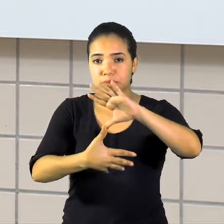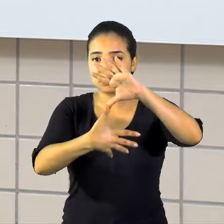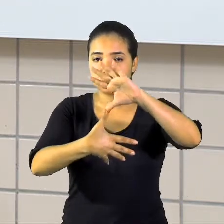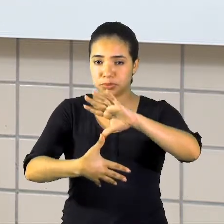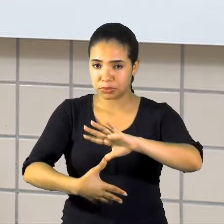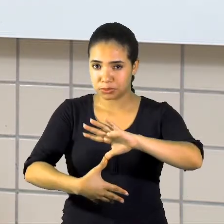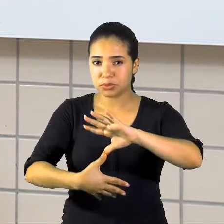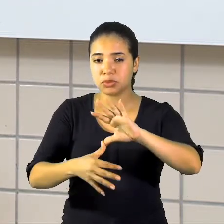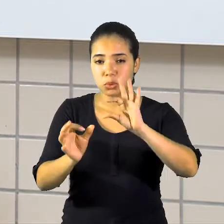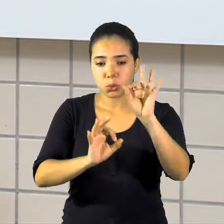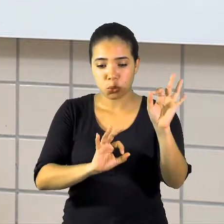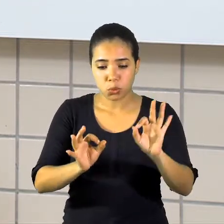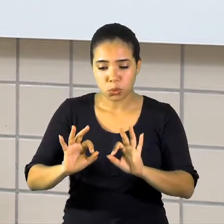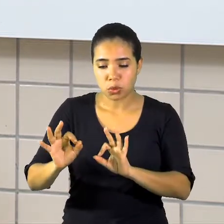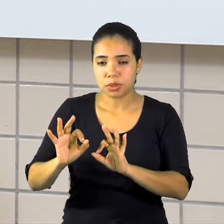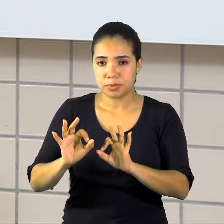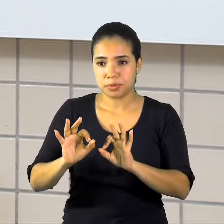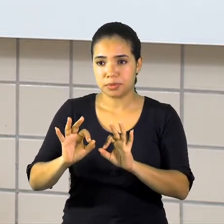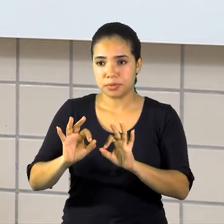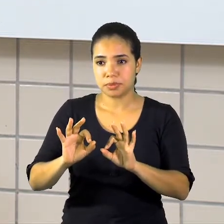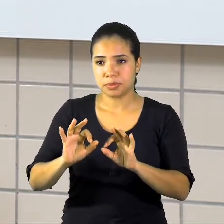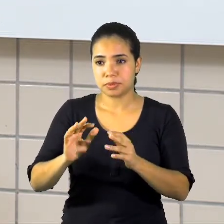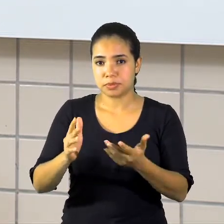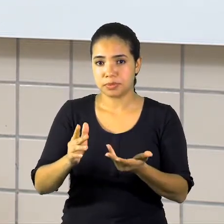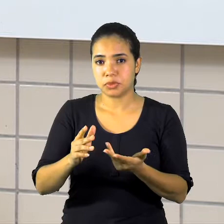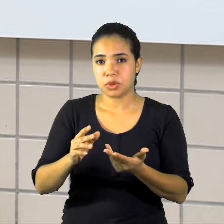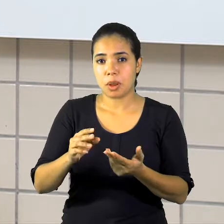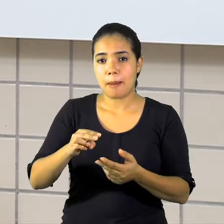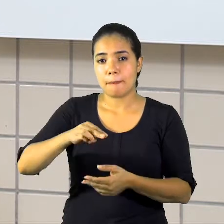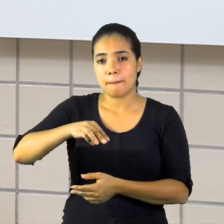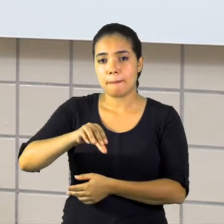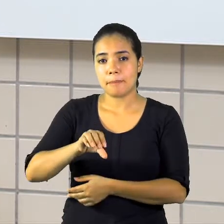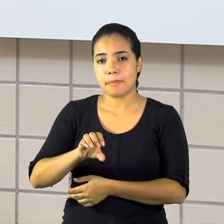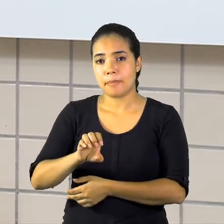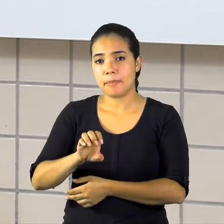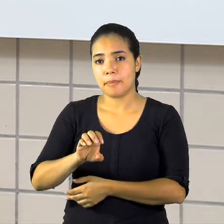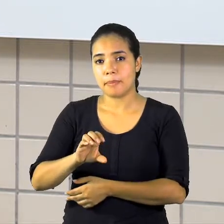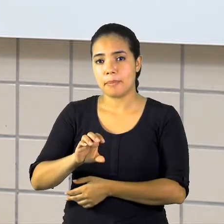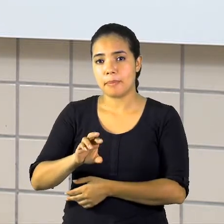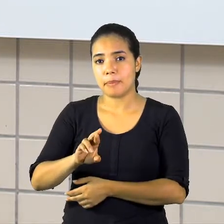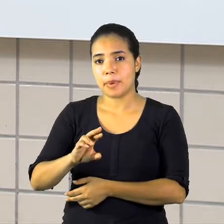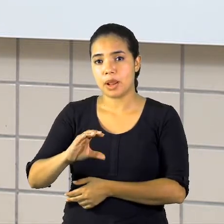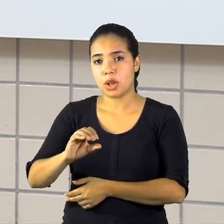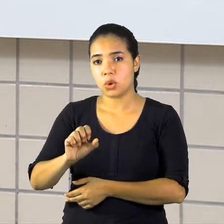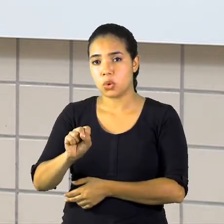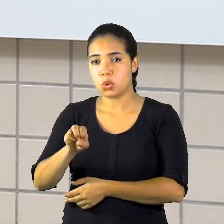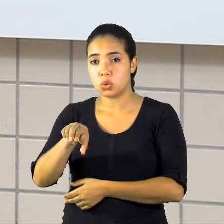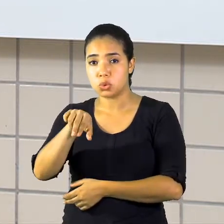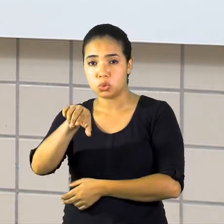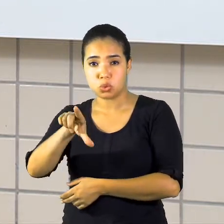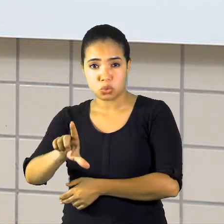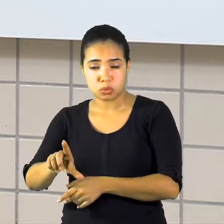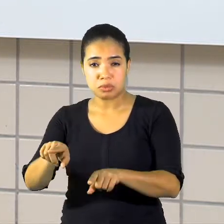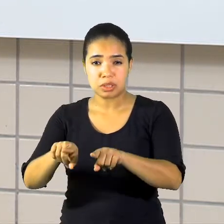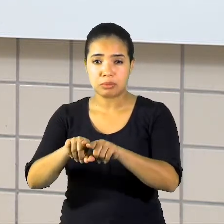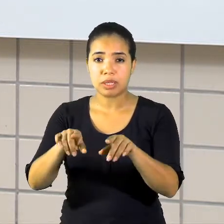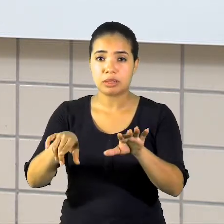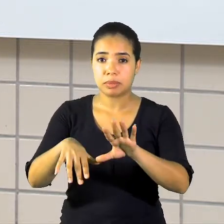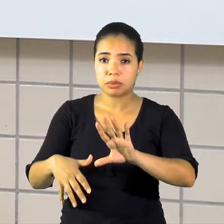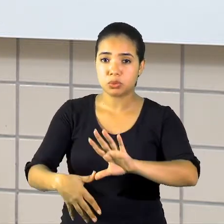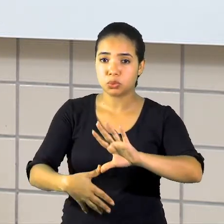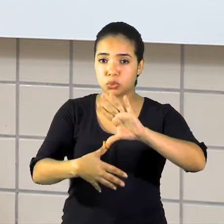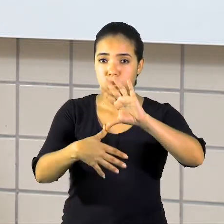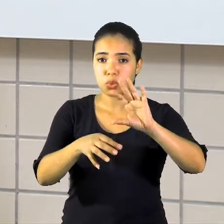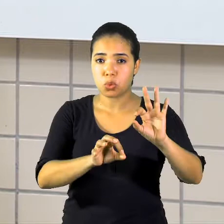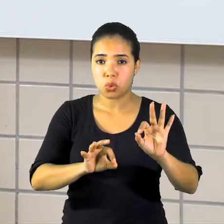né? Tanto o NAFTA quanto o Mercosul. Vimos também sobre organizações aqui da América Latina,